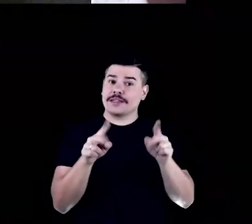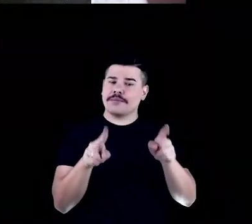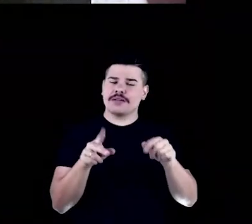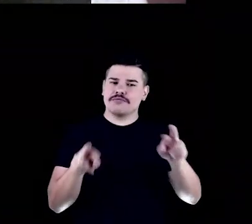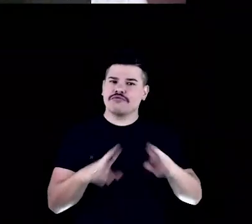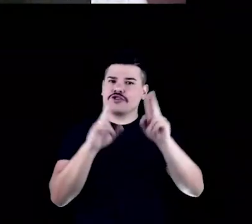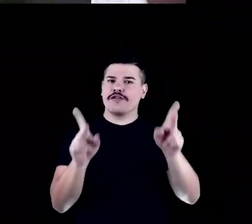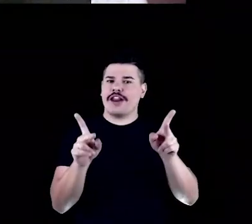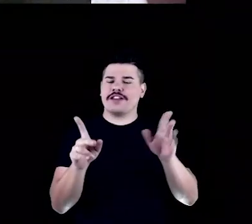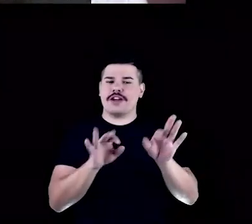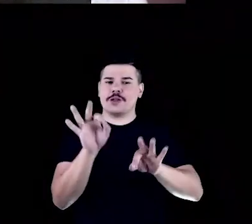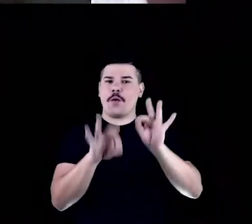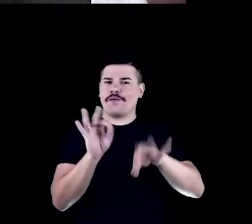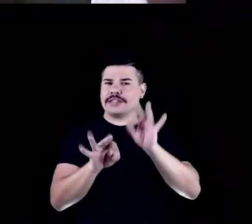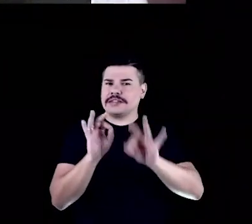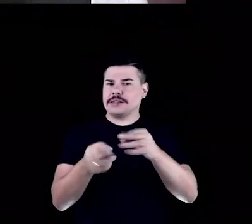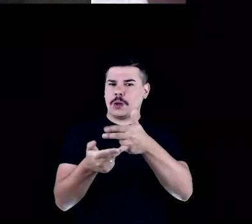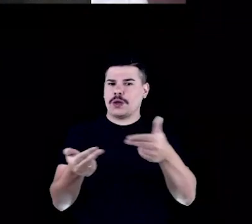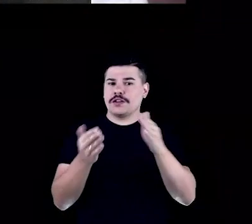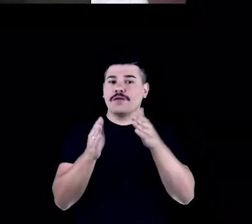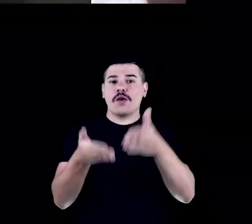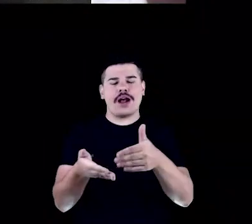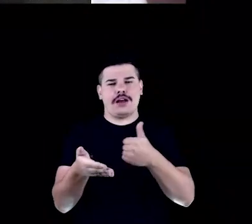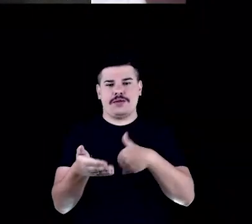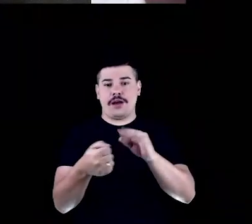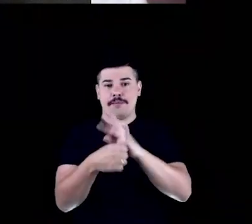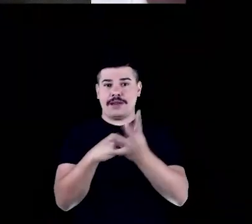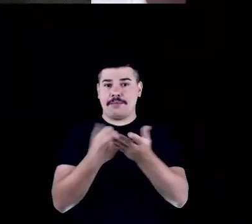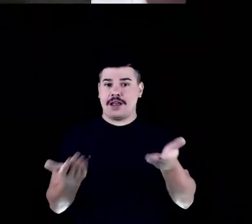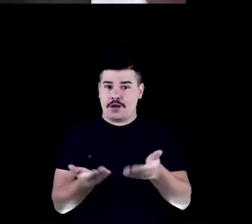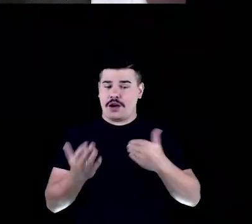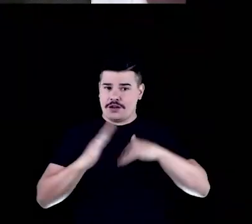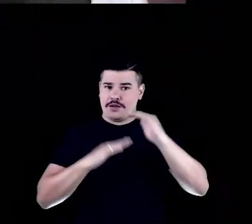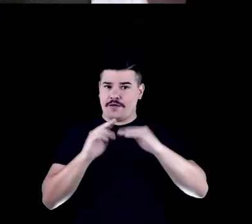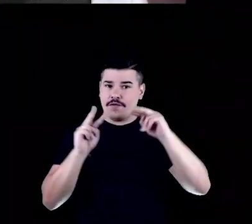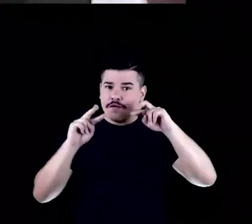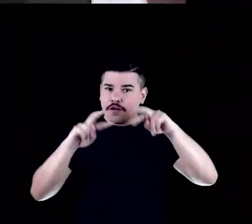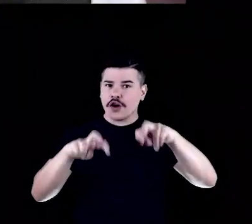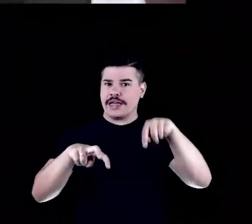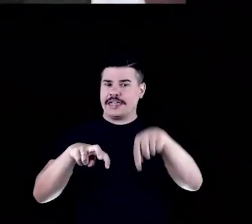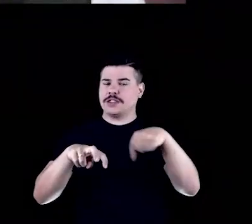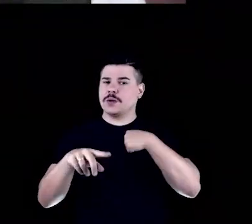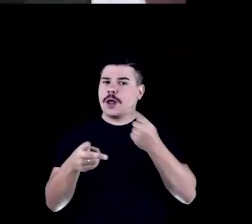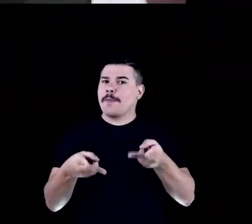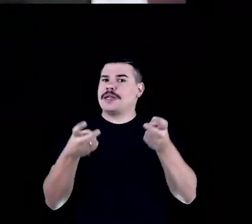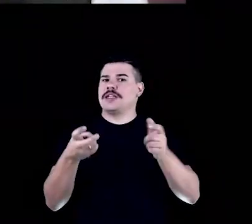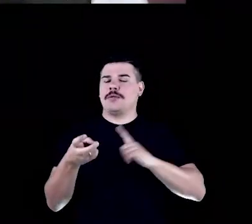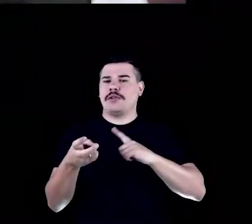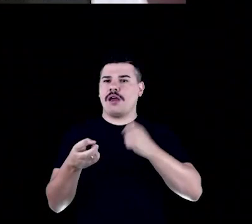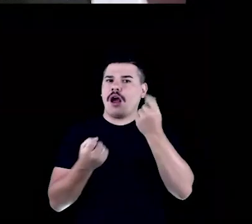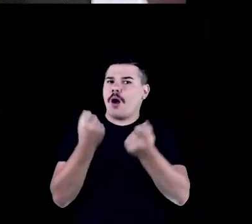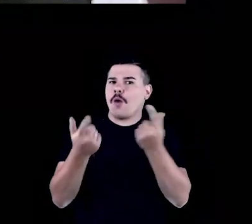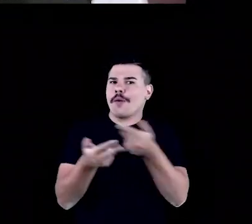agora que eu tenho dado muita oficina, enfim, nesse contexto pandêmico, aprofundei mais a coisa da oficina, eu percebo como tem